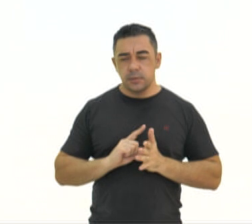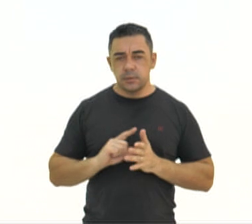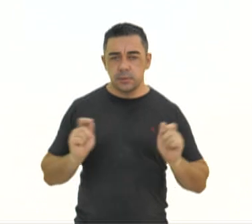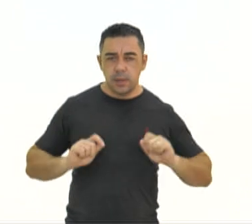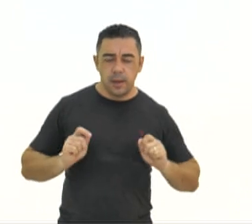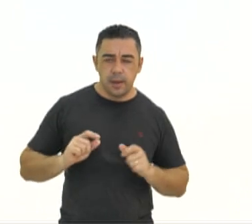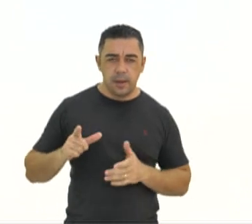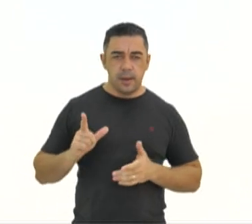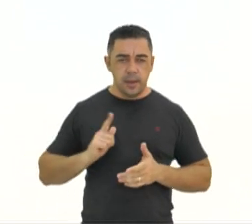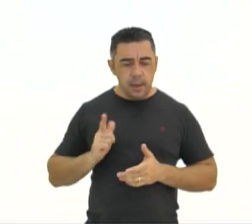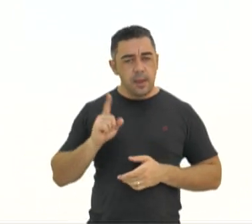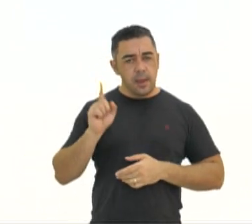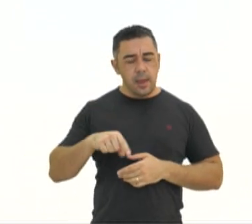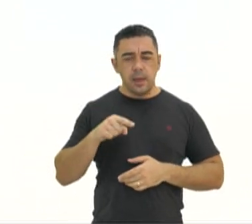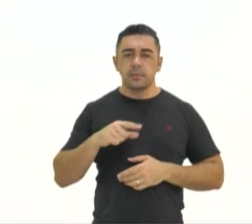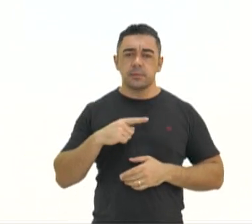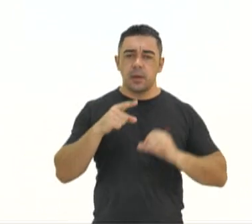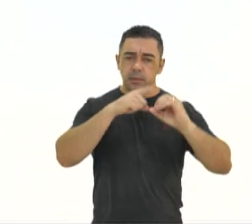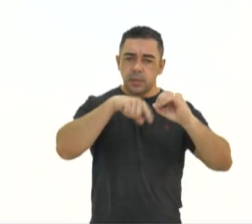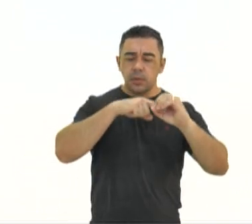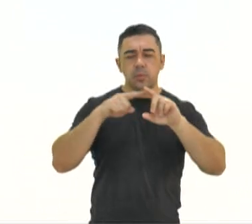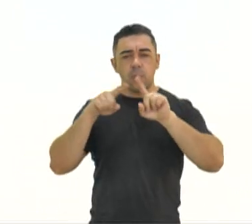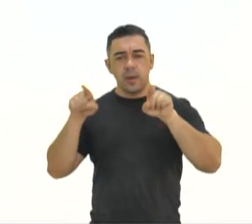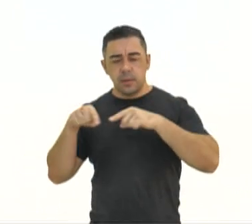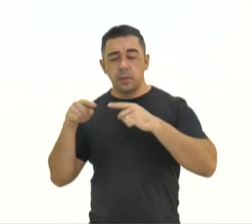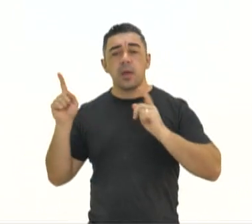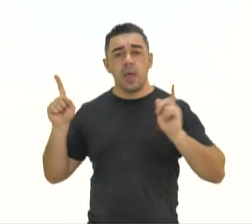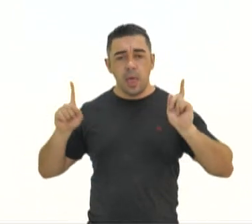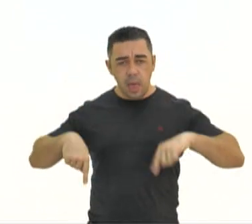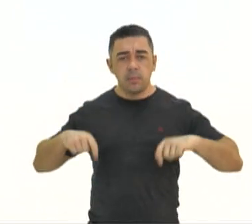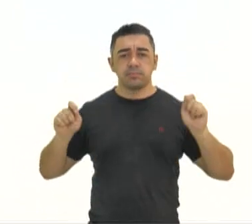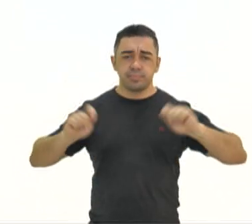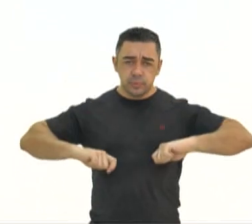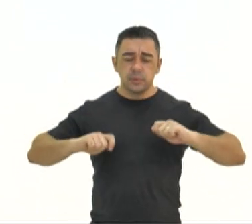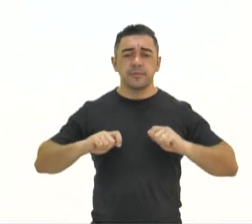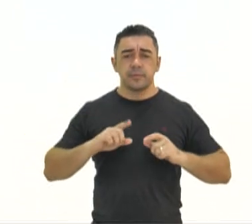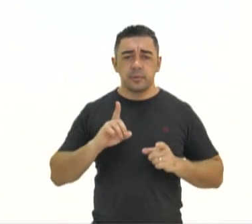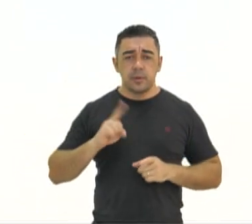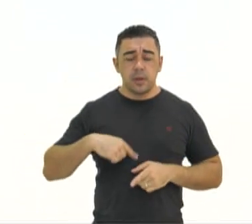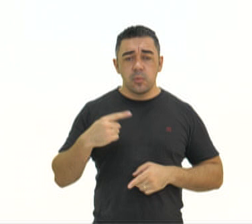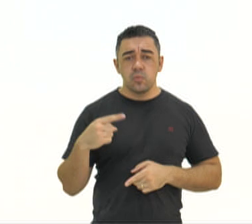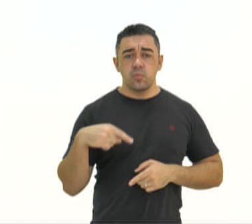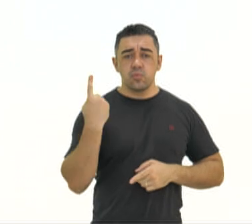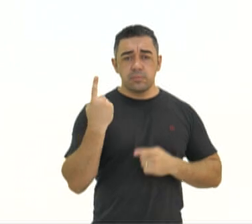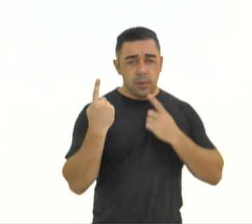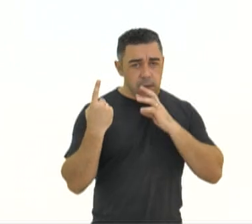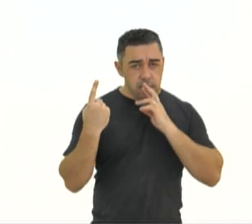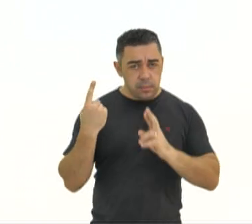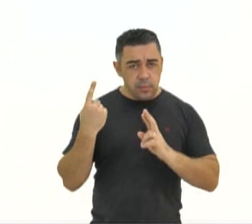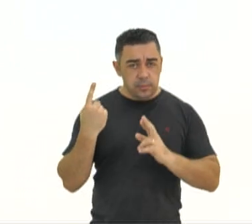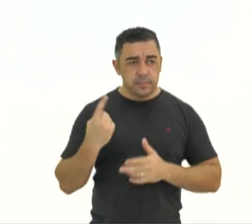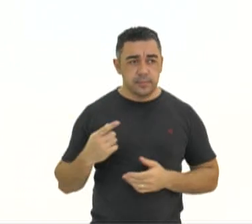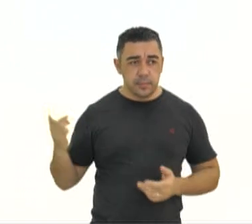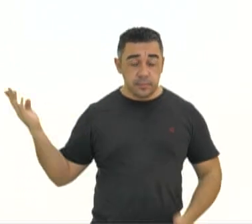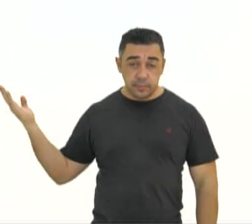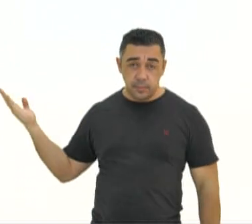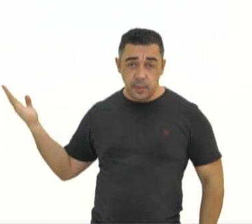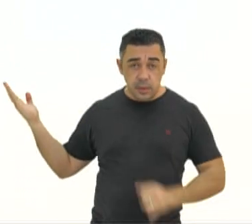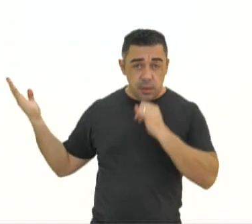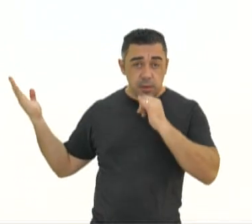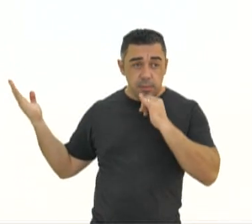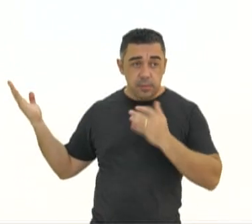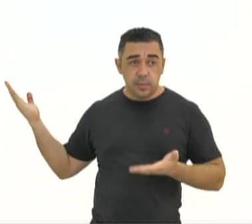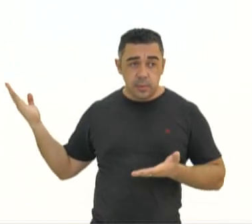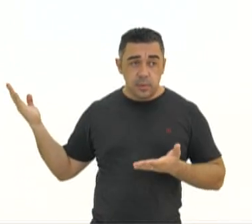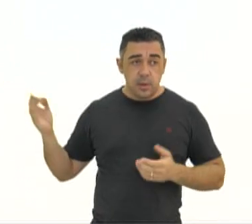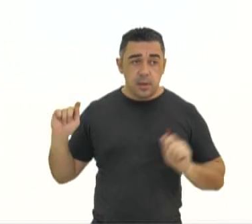as figuras, aquele é um sistema possível e determinado. Ele admite apenas uma solução. Como esse daqui, ó. Esse sistema